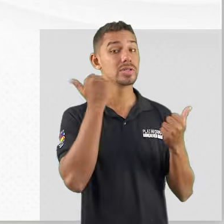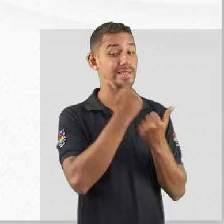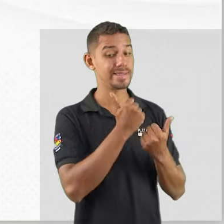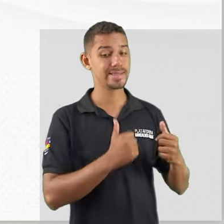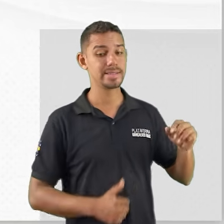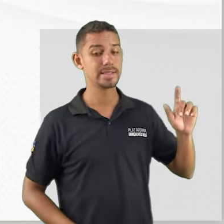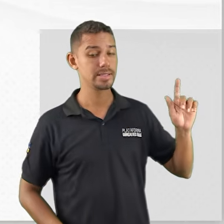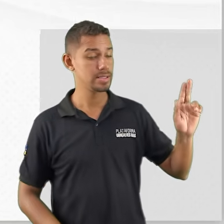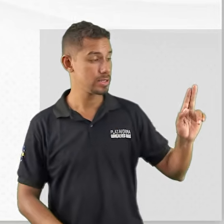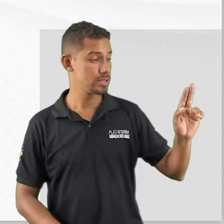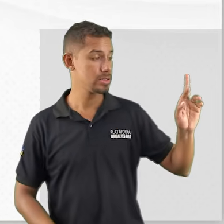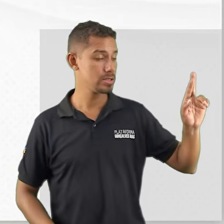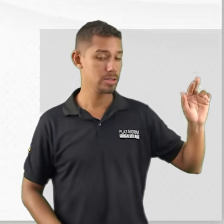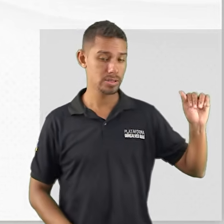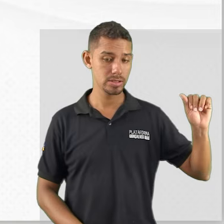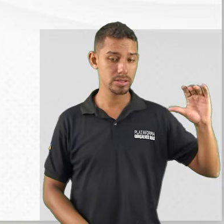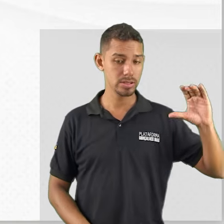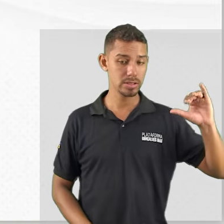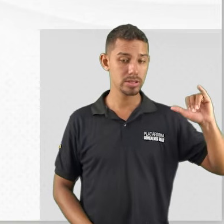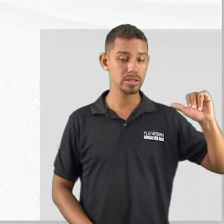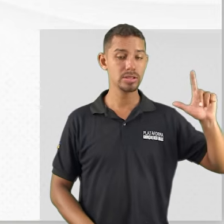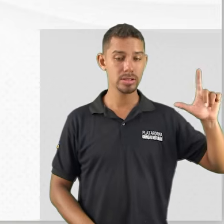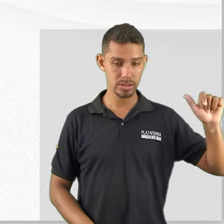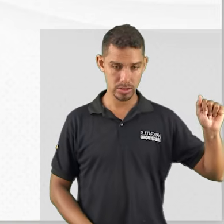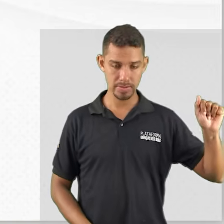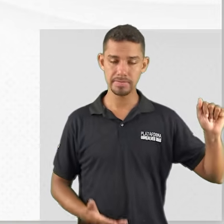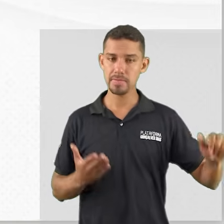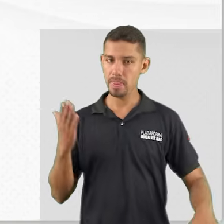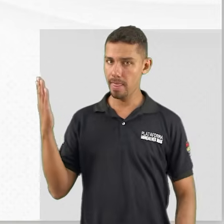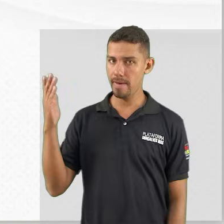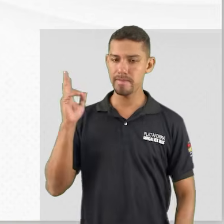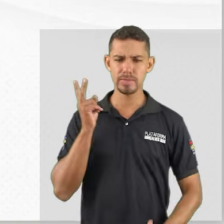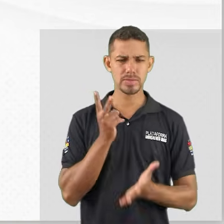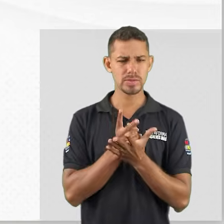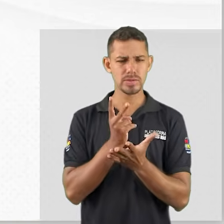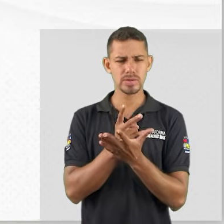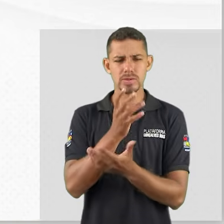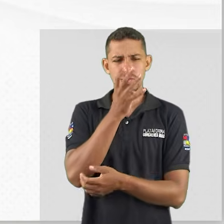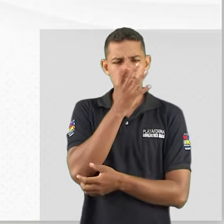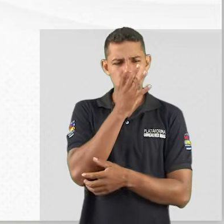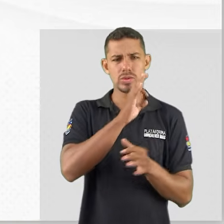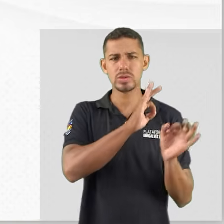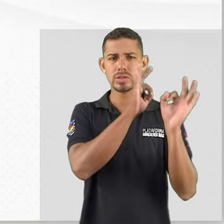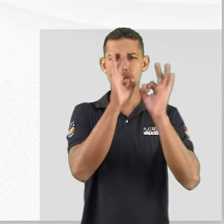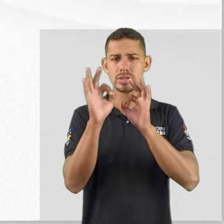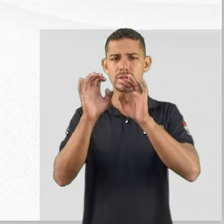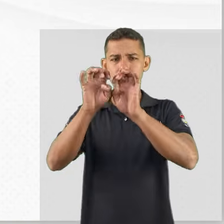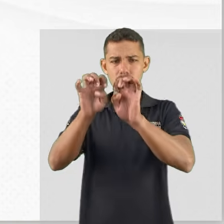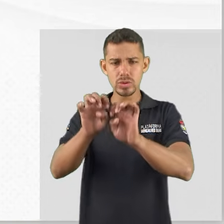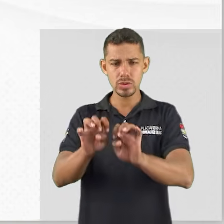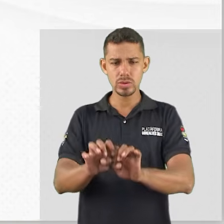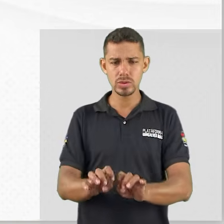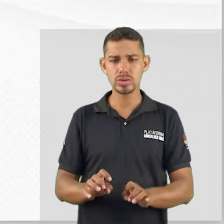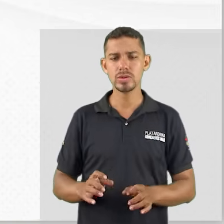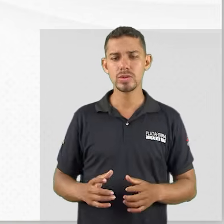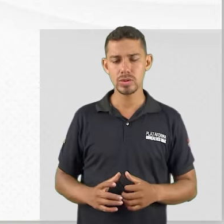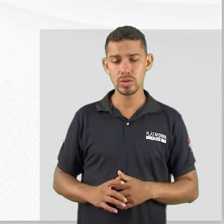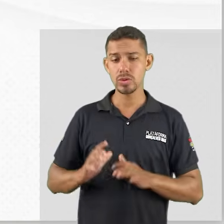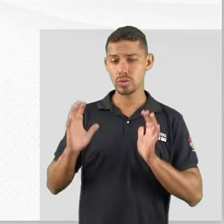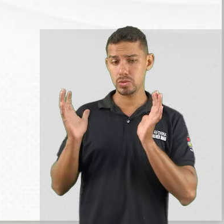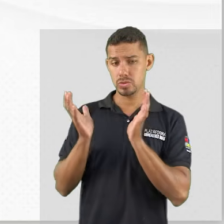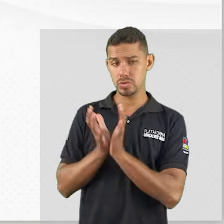a base nitrogenada chamada de uracila. Então, toda vez que vocês observarem essa estrutura de grupo